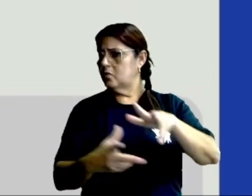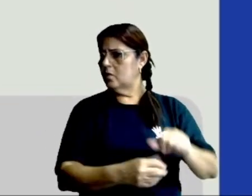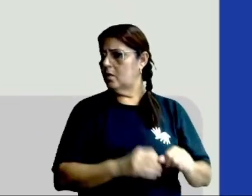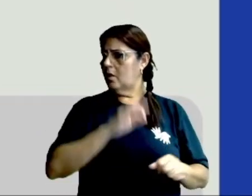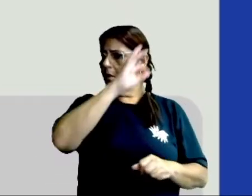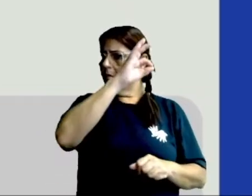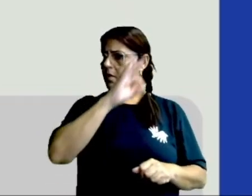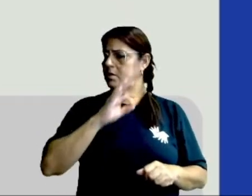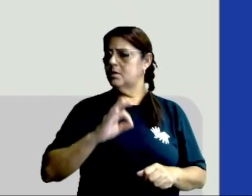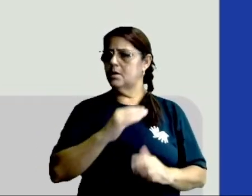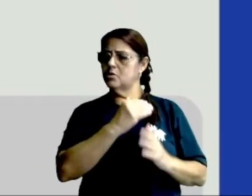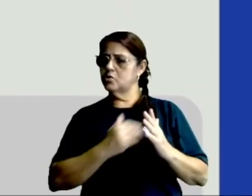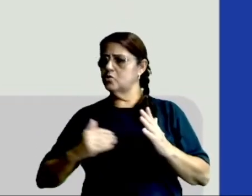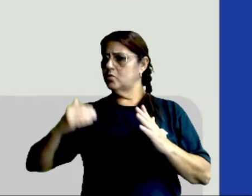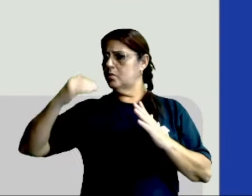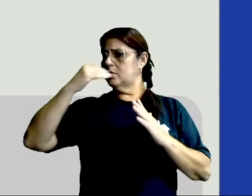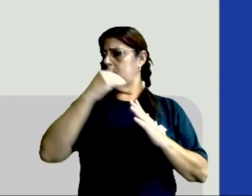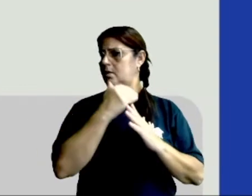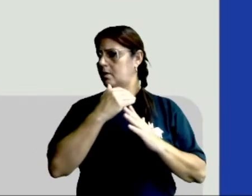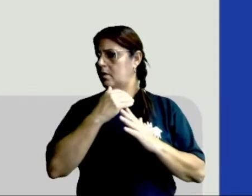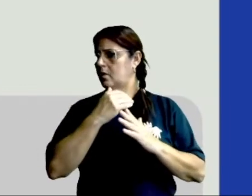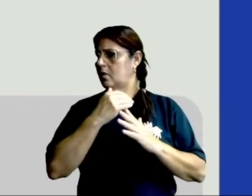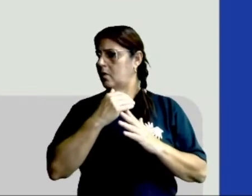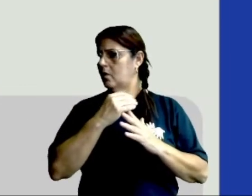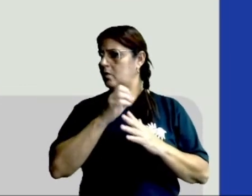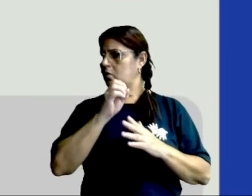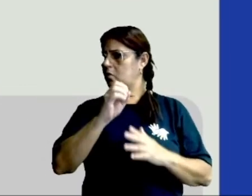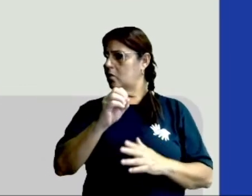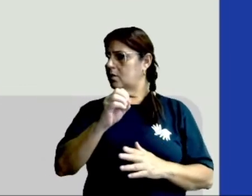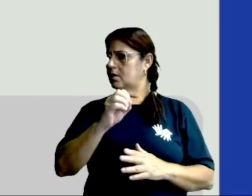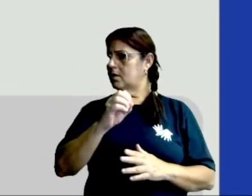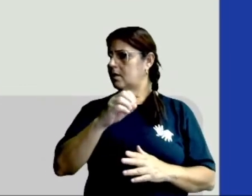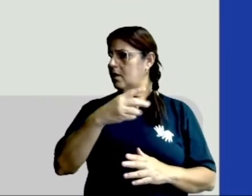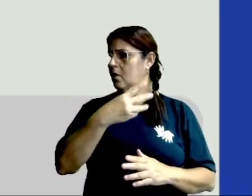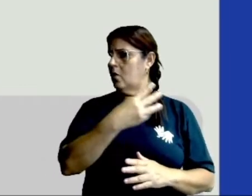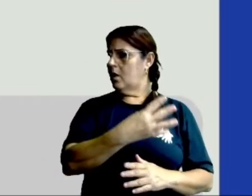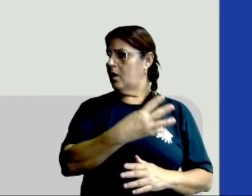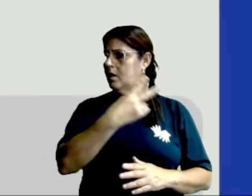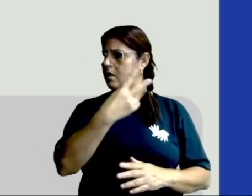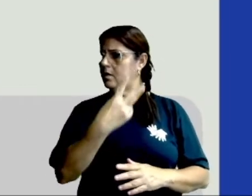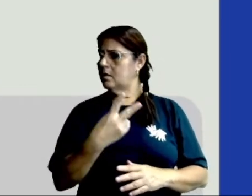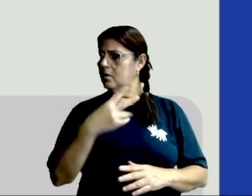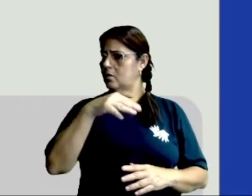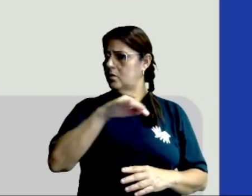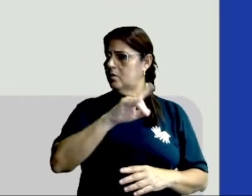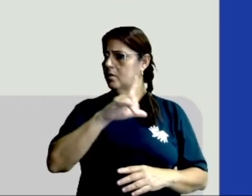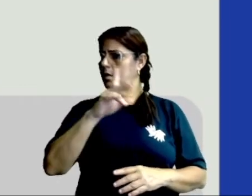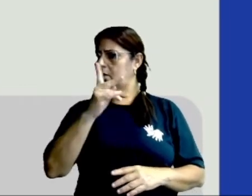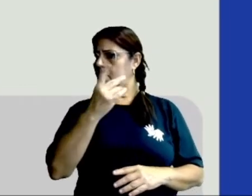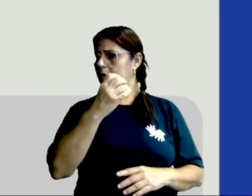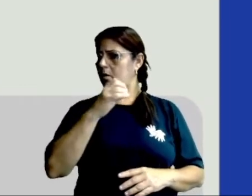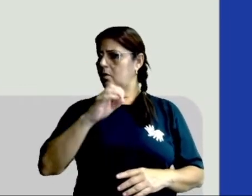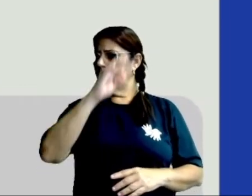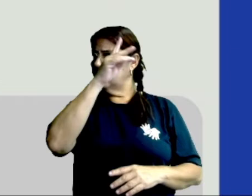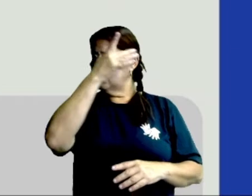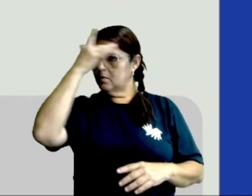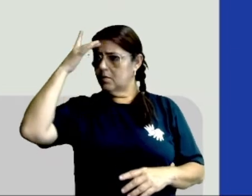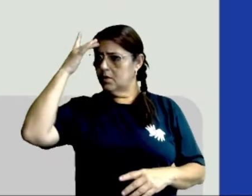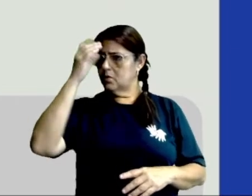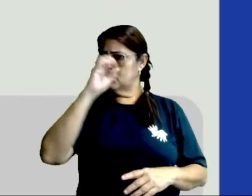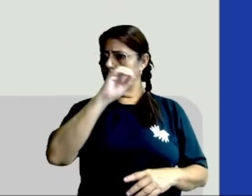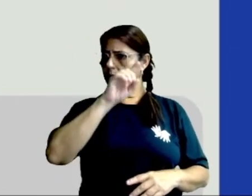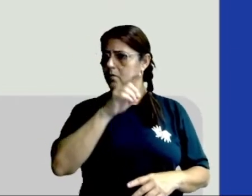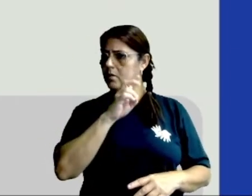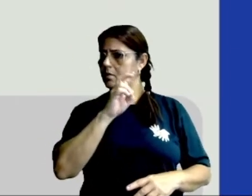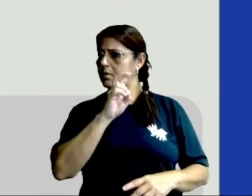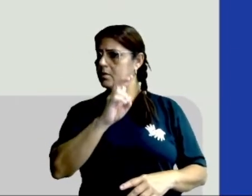mundial, percentual superior apenas ao da Oceania, com 42 milhões de habitantes, ou seja, 0,5%